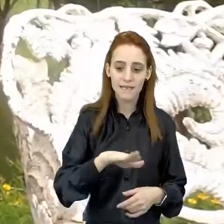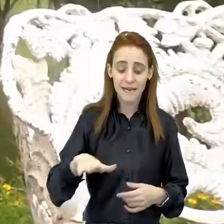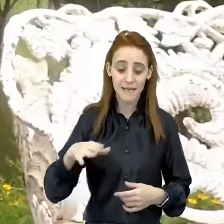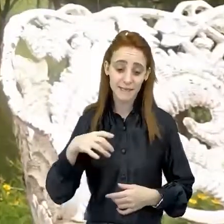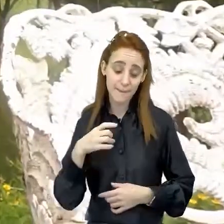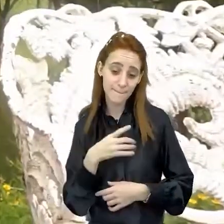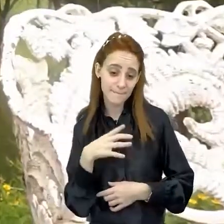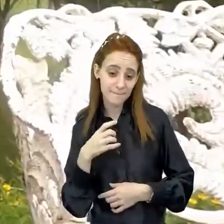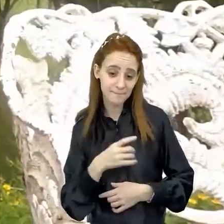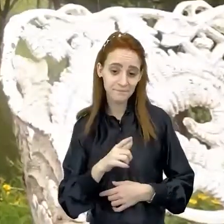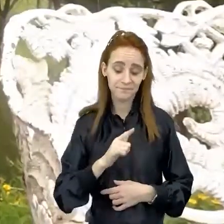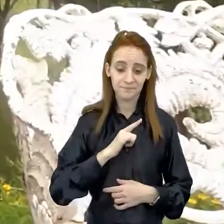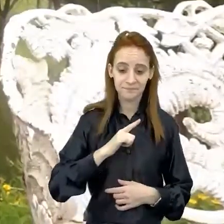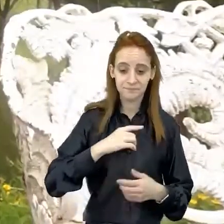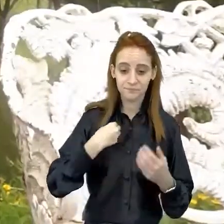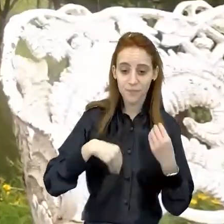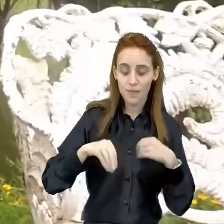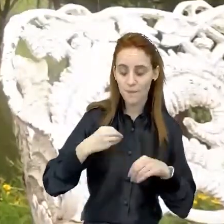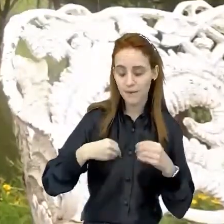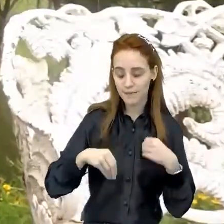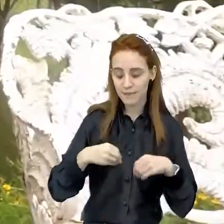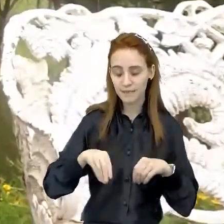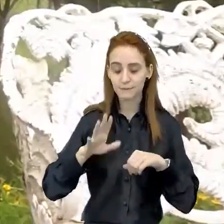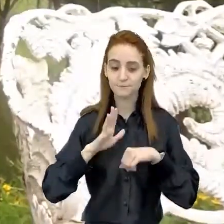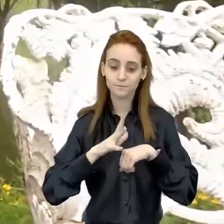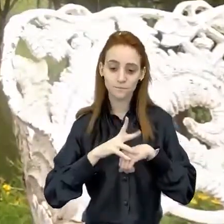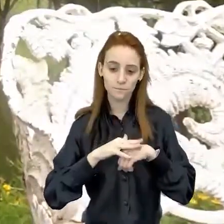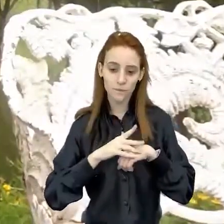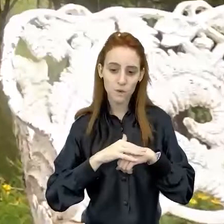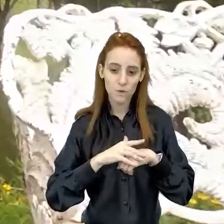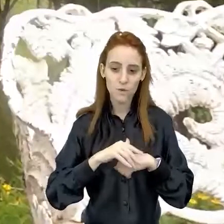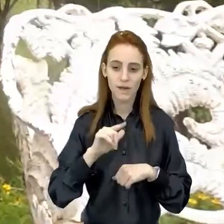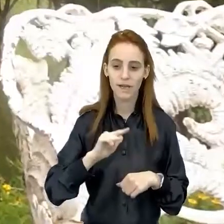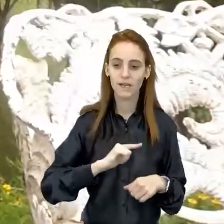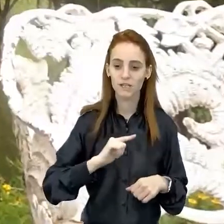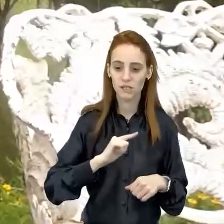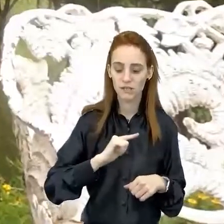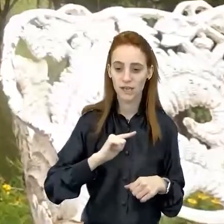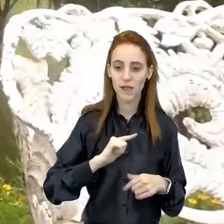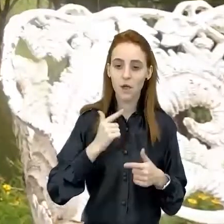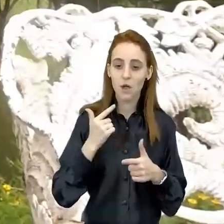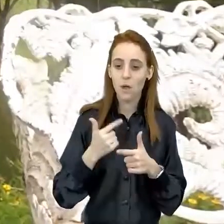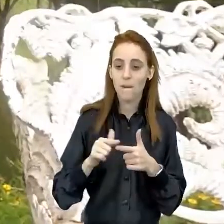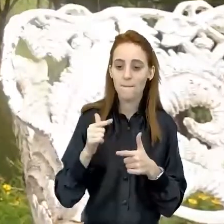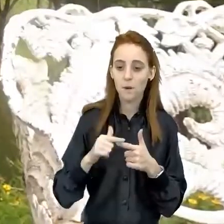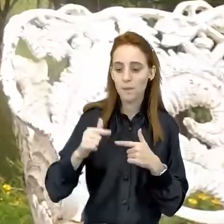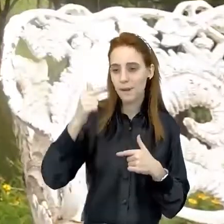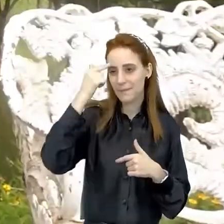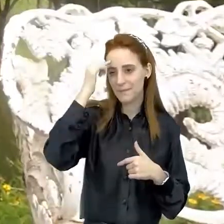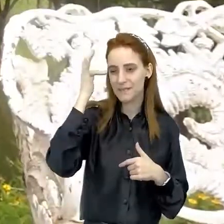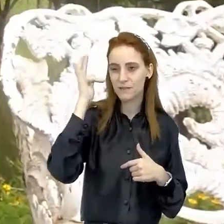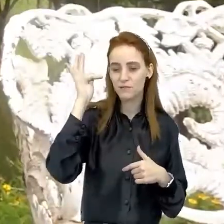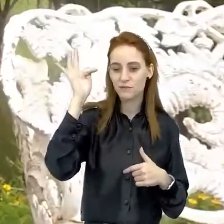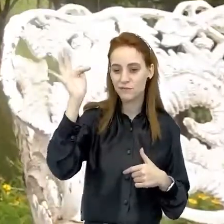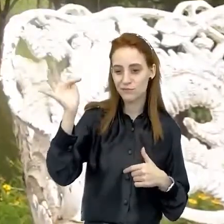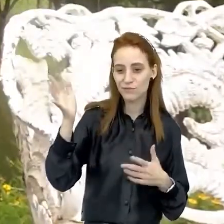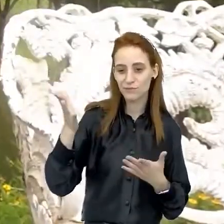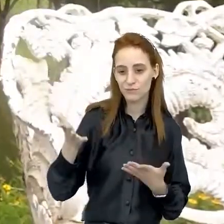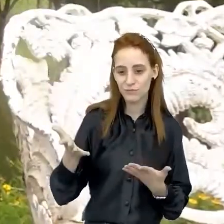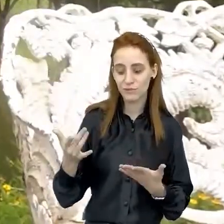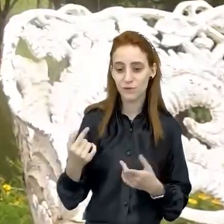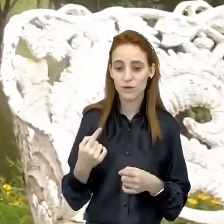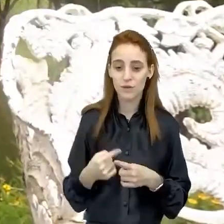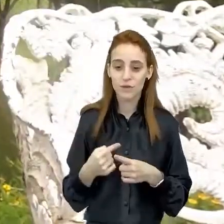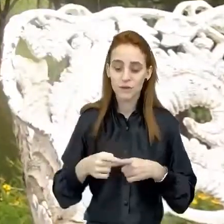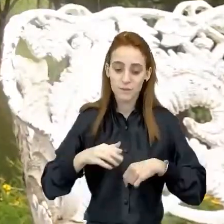pânico, tendo depressão, ficando doentes, tendo problemas que a gente só vai ver daqui a um tempo, que estão sendo semeados